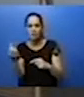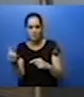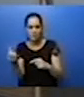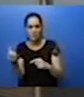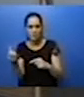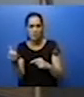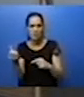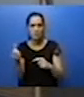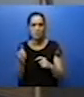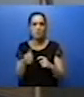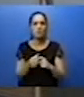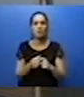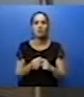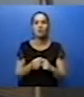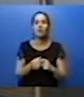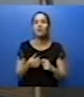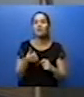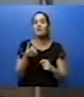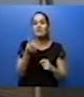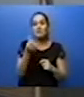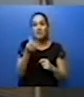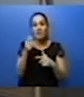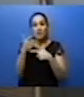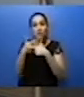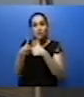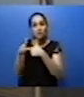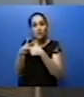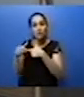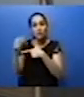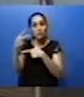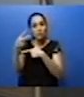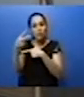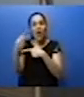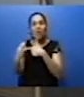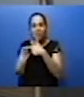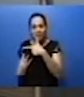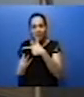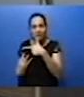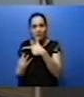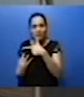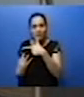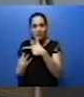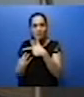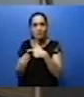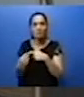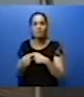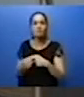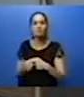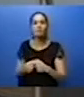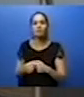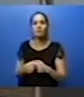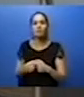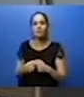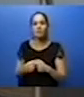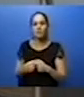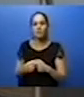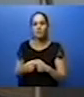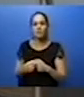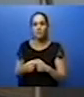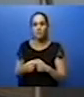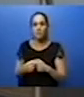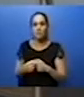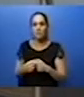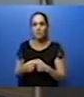o olá seus vídeos por dois três três vezes 136 / 3 2 x